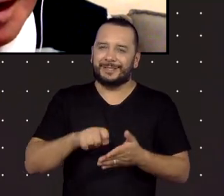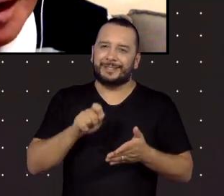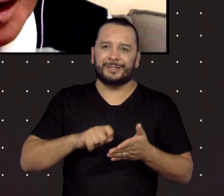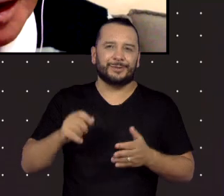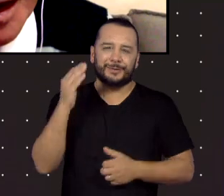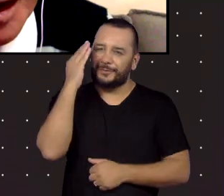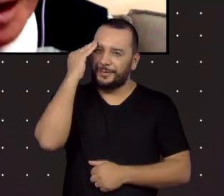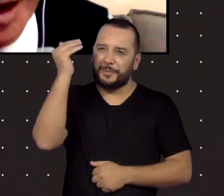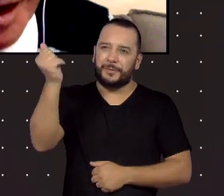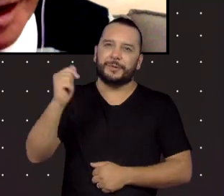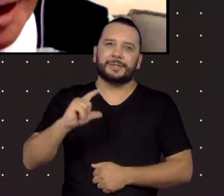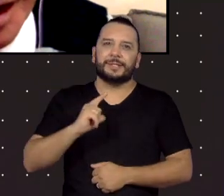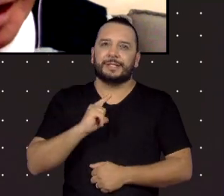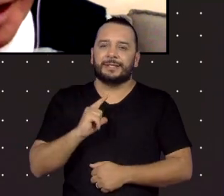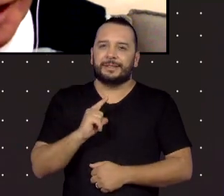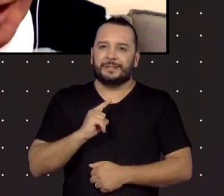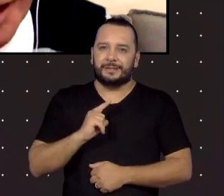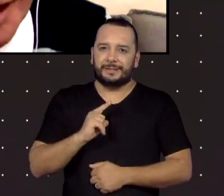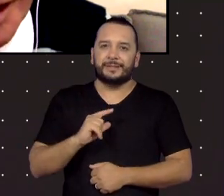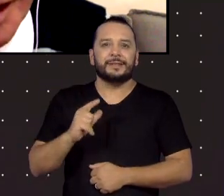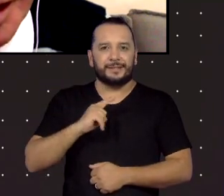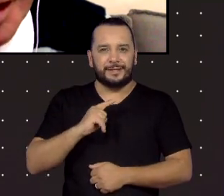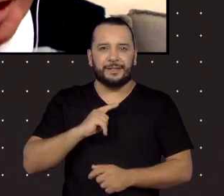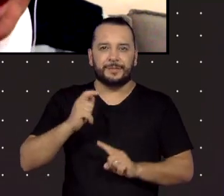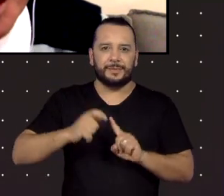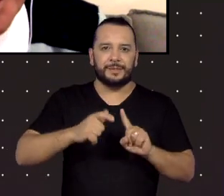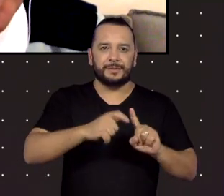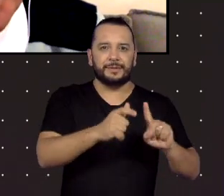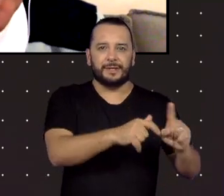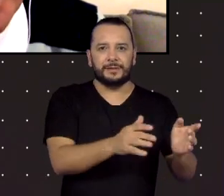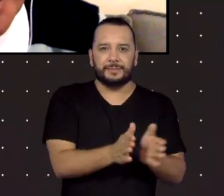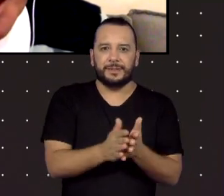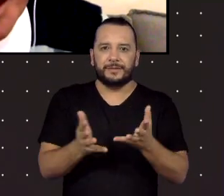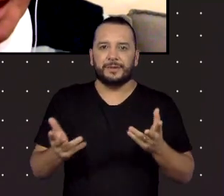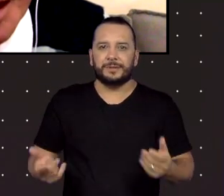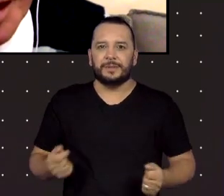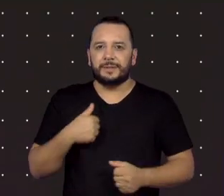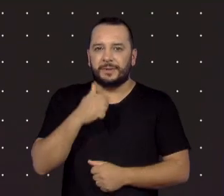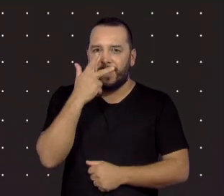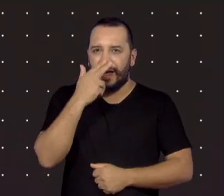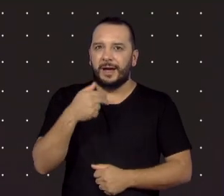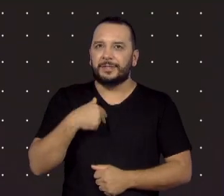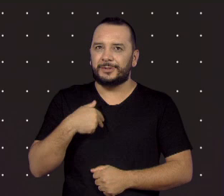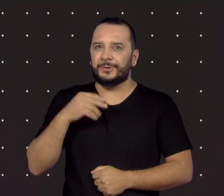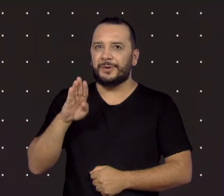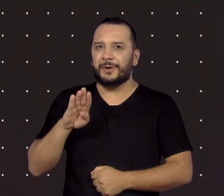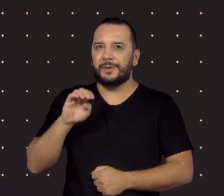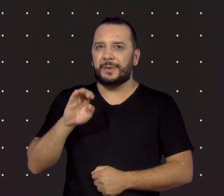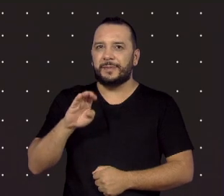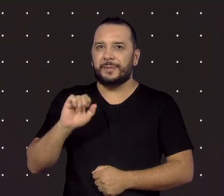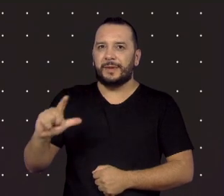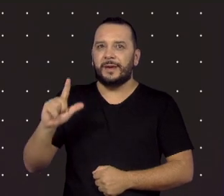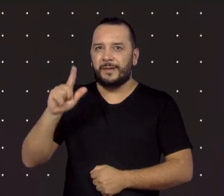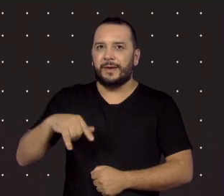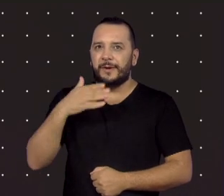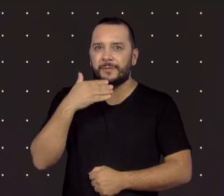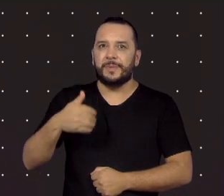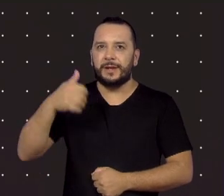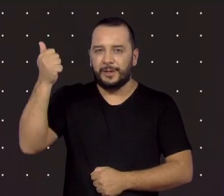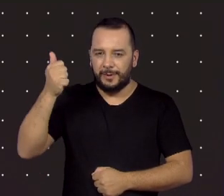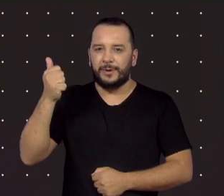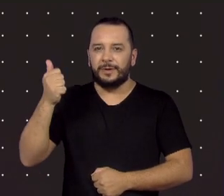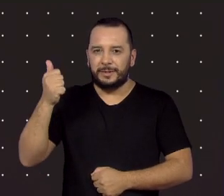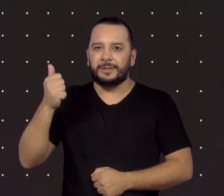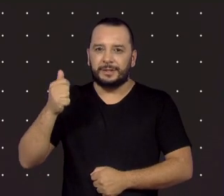talento, que tem personagens maravilhosos. Mas acho que o Bebel foi o melhor, principalmente porque ele caiu para mim como